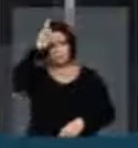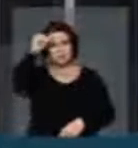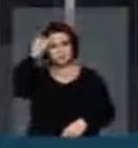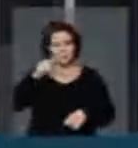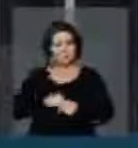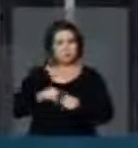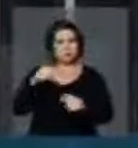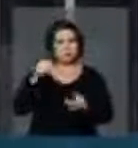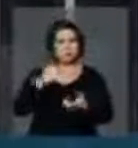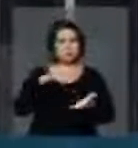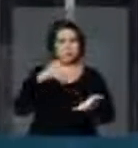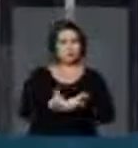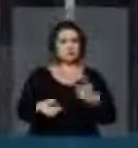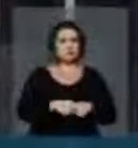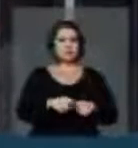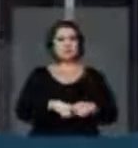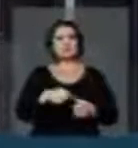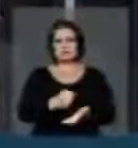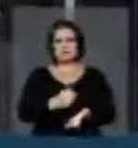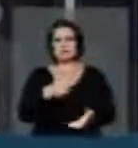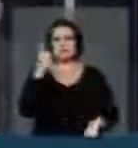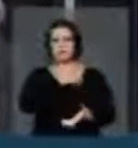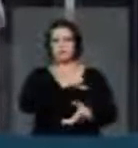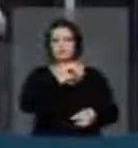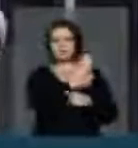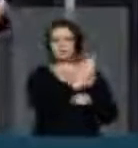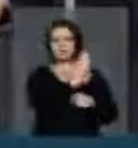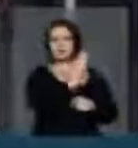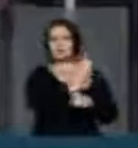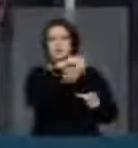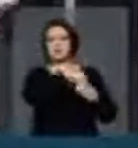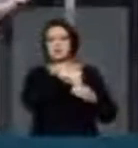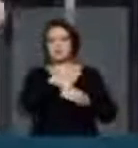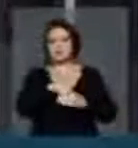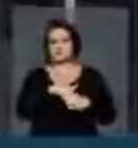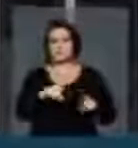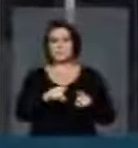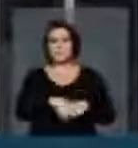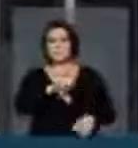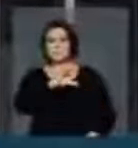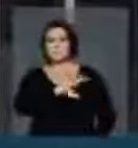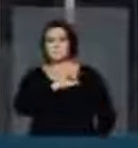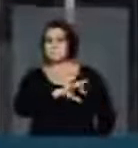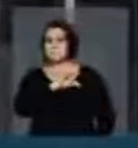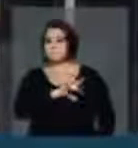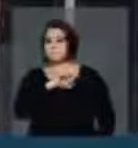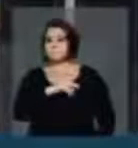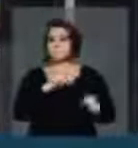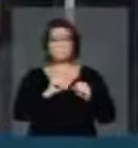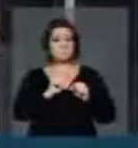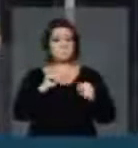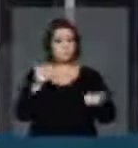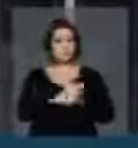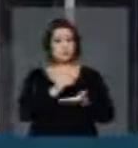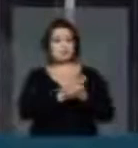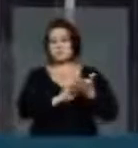estraçalha. Então, os prefeitos estão sendo pressionados, amarelam, tem medo, porque lá não acontece nada, faz o que querem